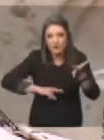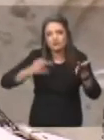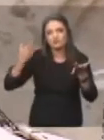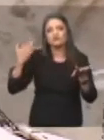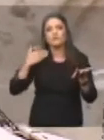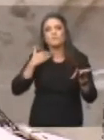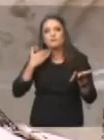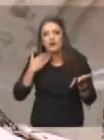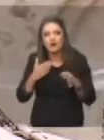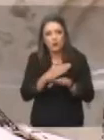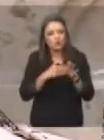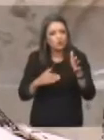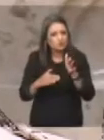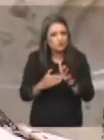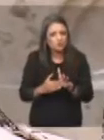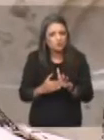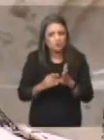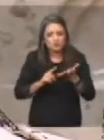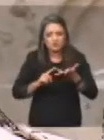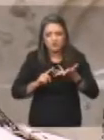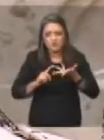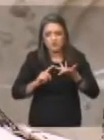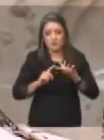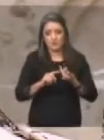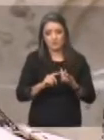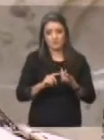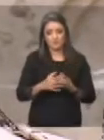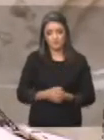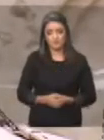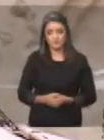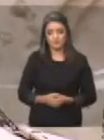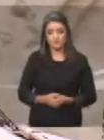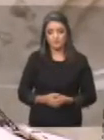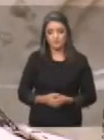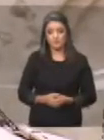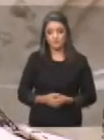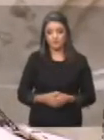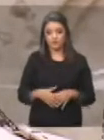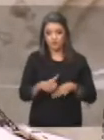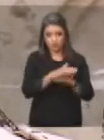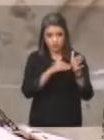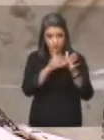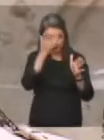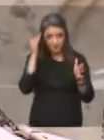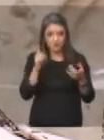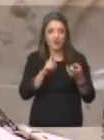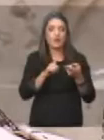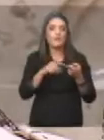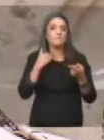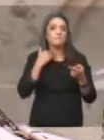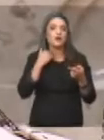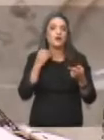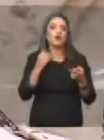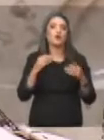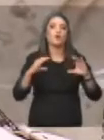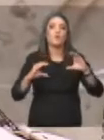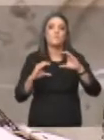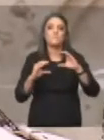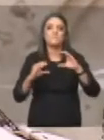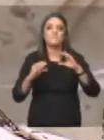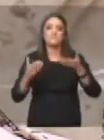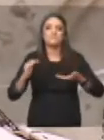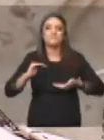bancário das contas, envolvendo todos eles, junto ao Banco do Brasil e à Caixa Econômica Federal, no